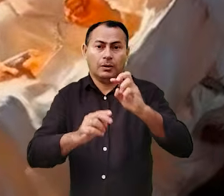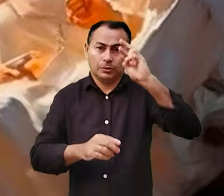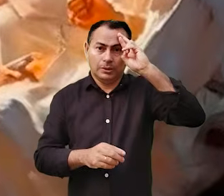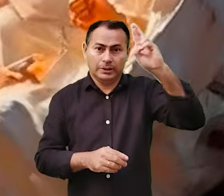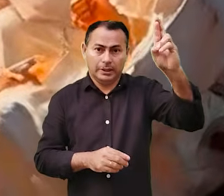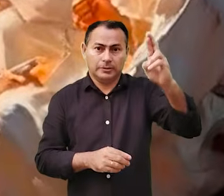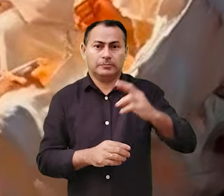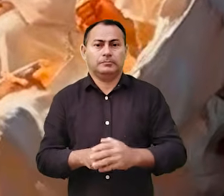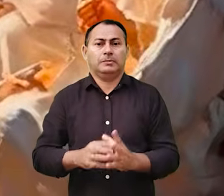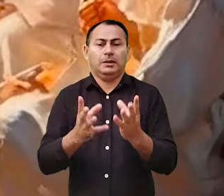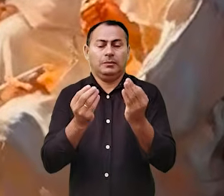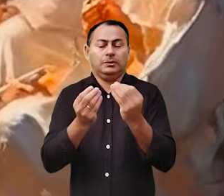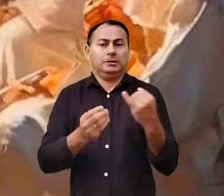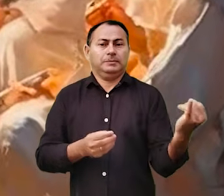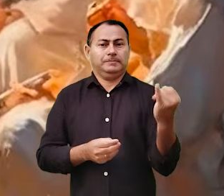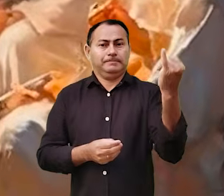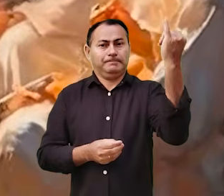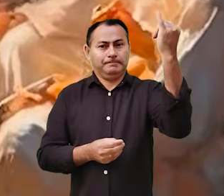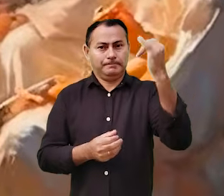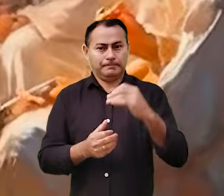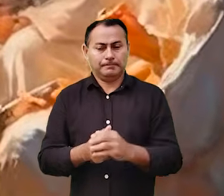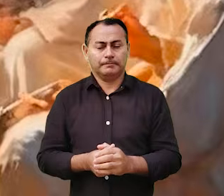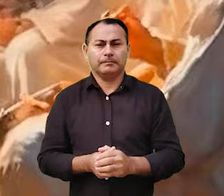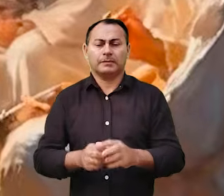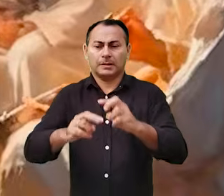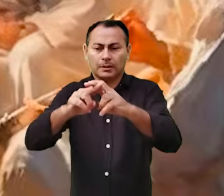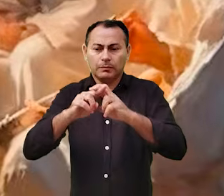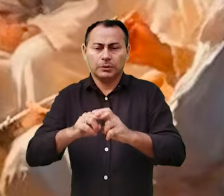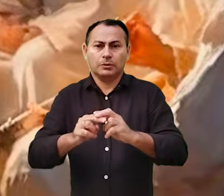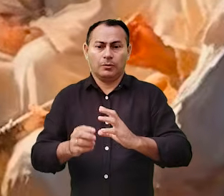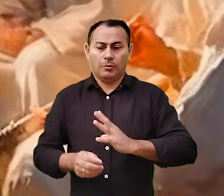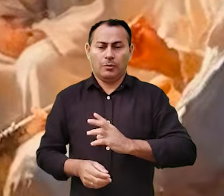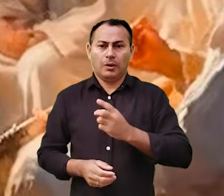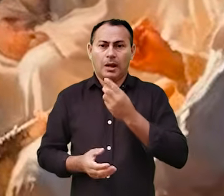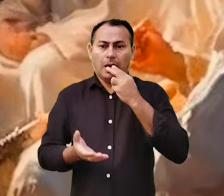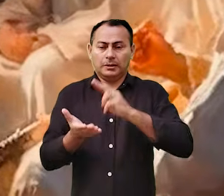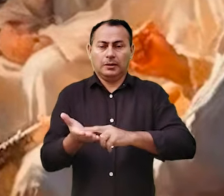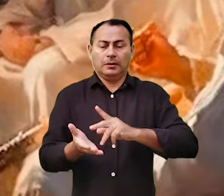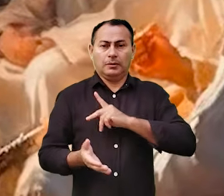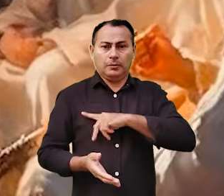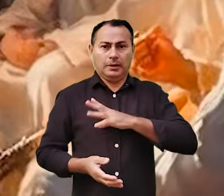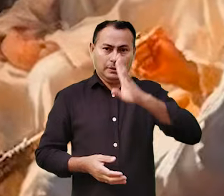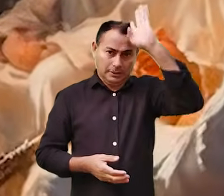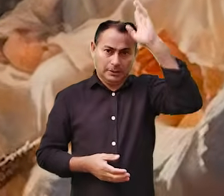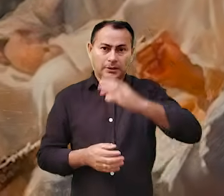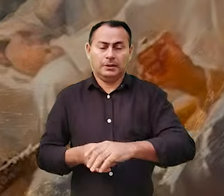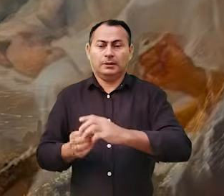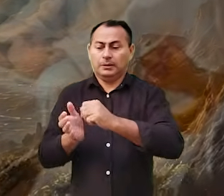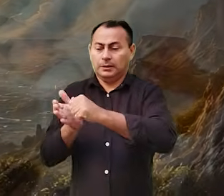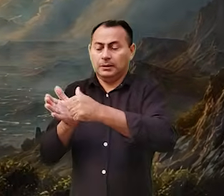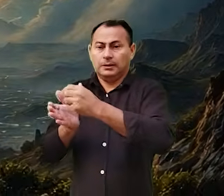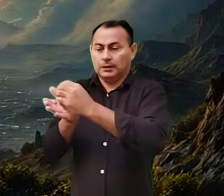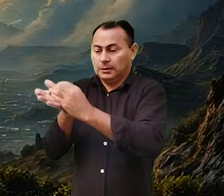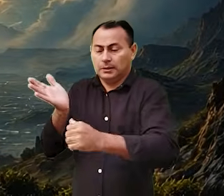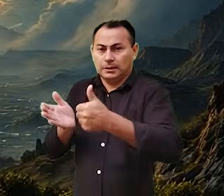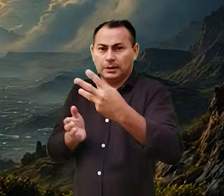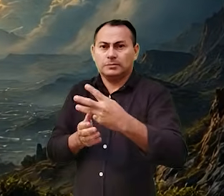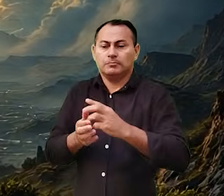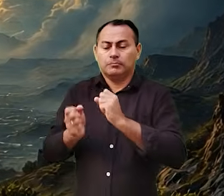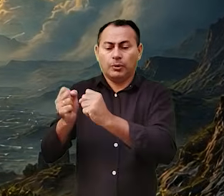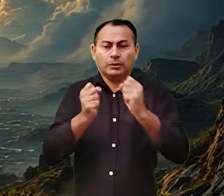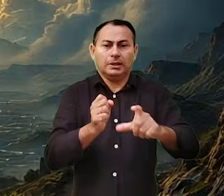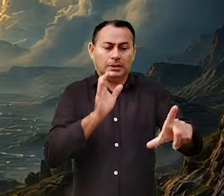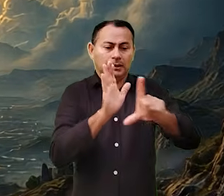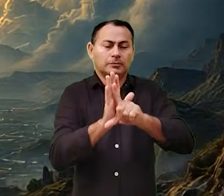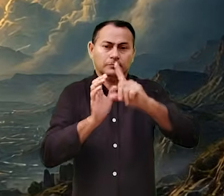relação às autoridades é muito importante. É por isso que em Romanos 13, Paulo diz que as autoridades ou o poder legislativo